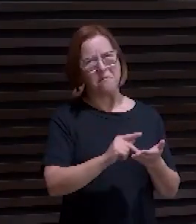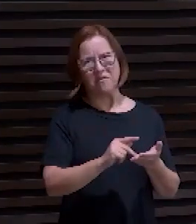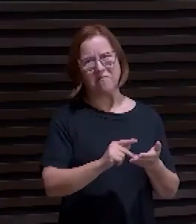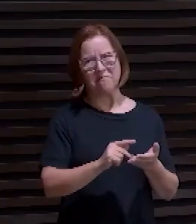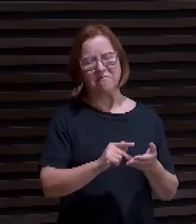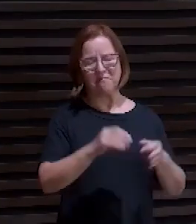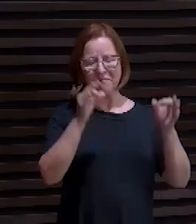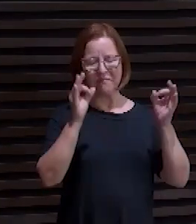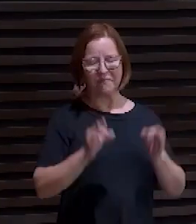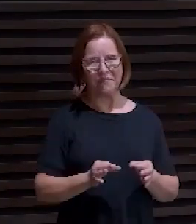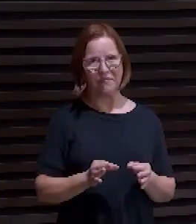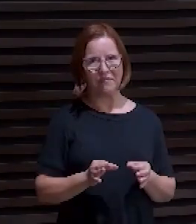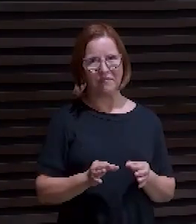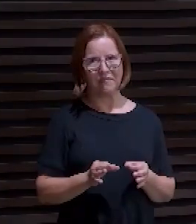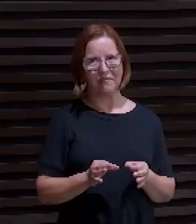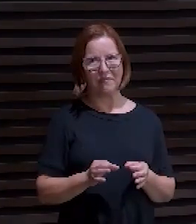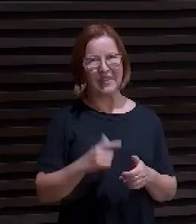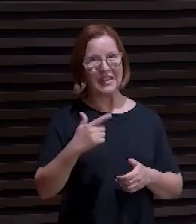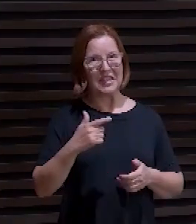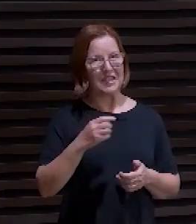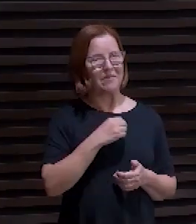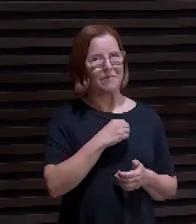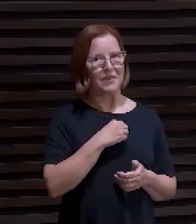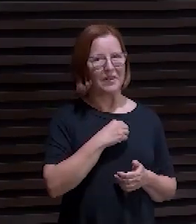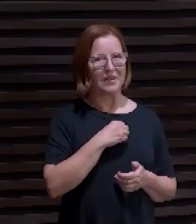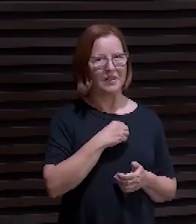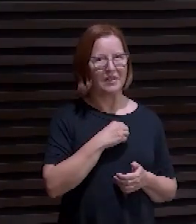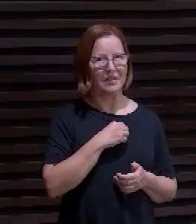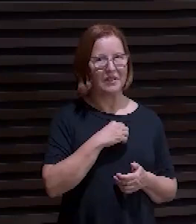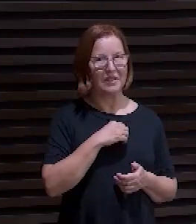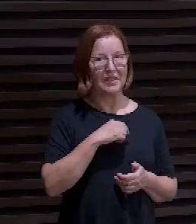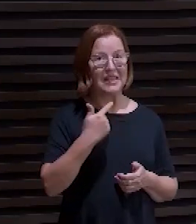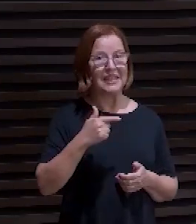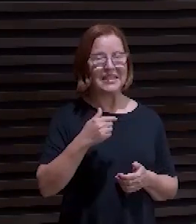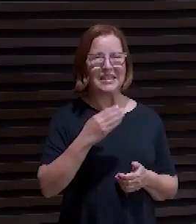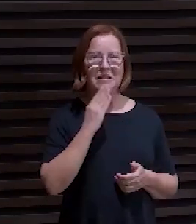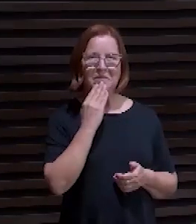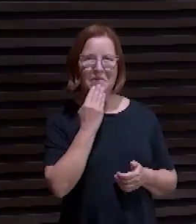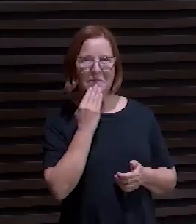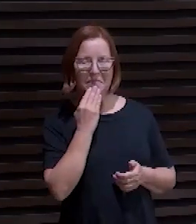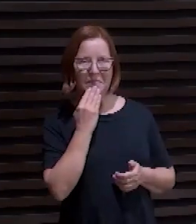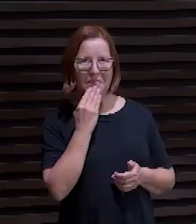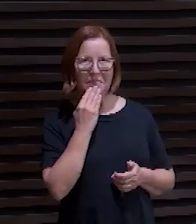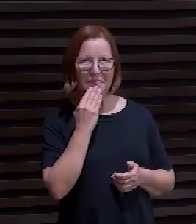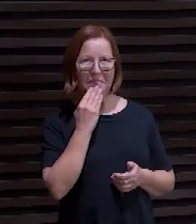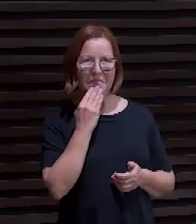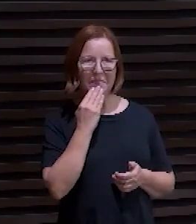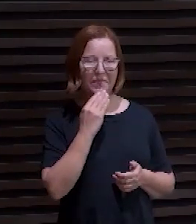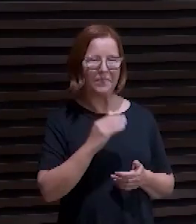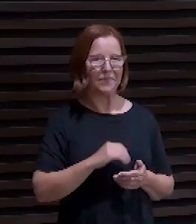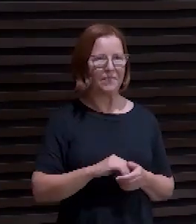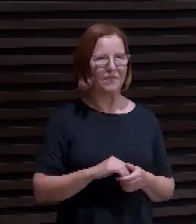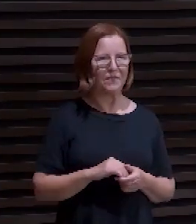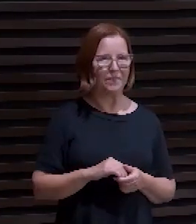íntegro, incontaminado, sem mancha, sem mácula.